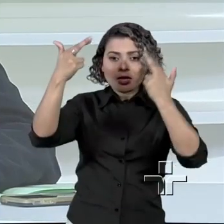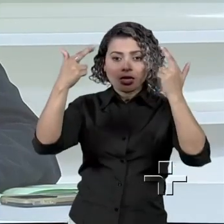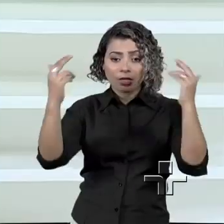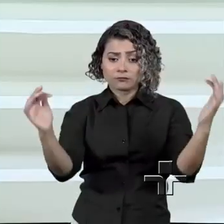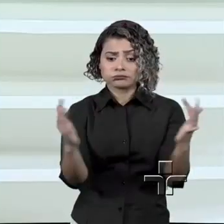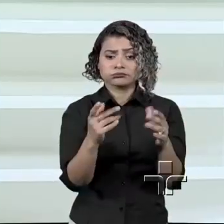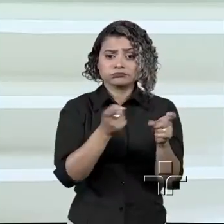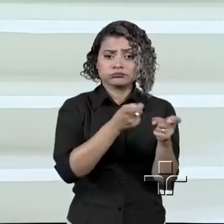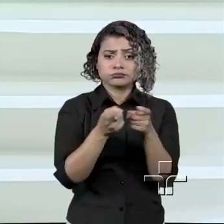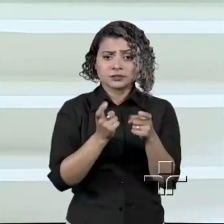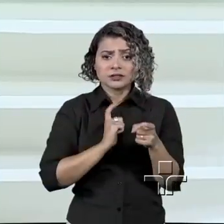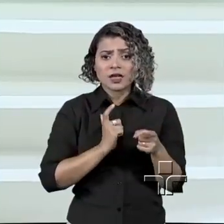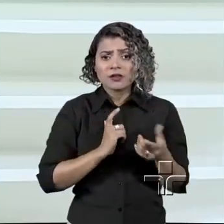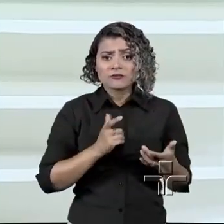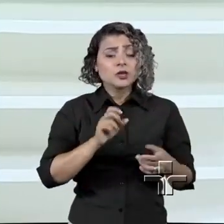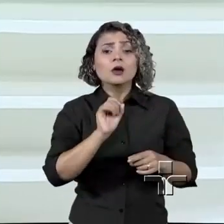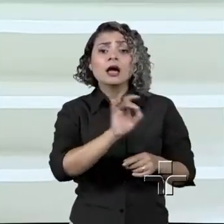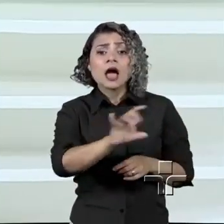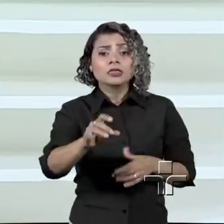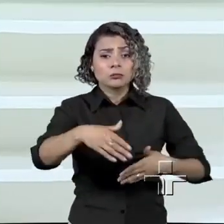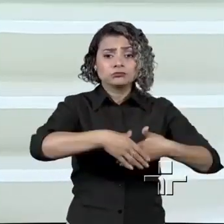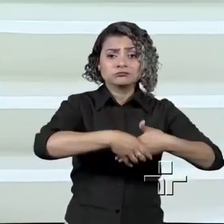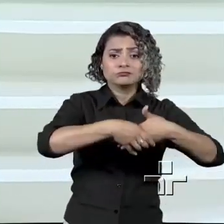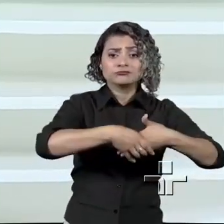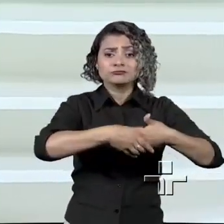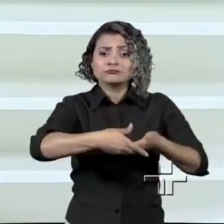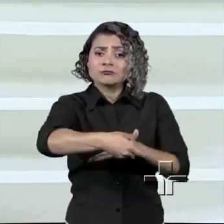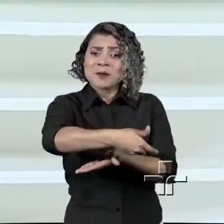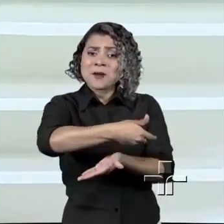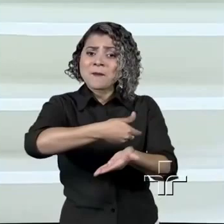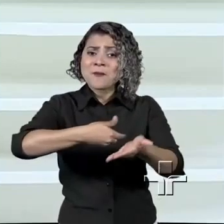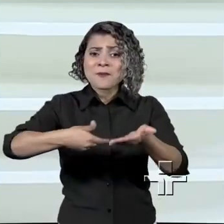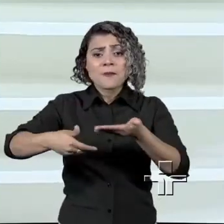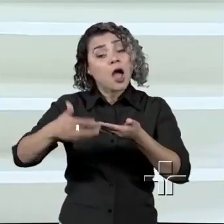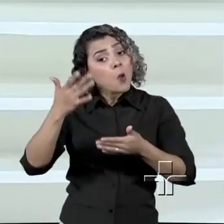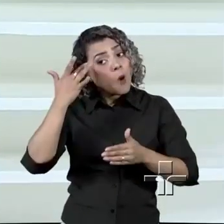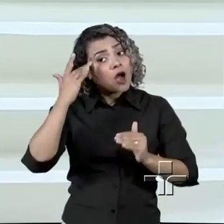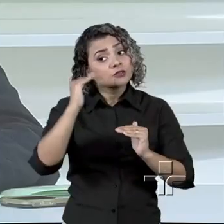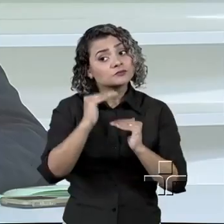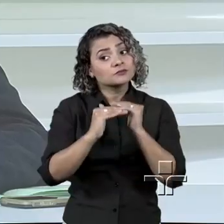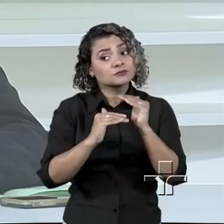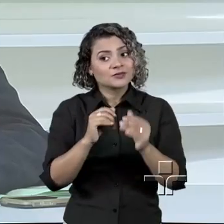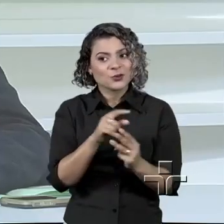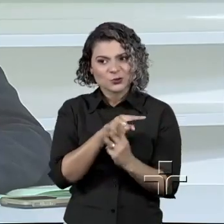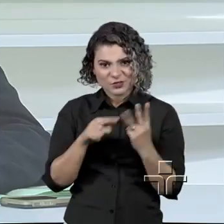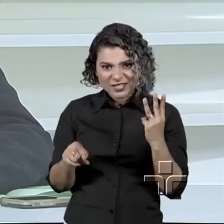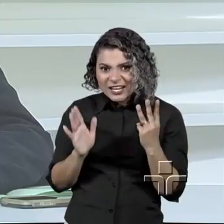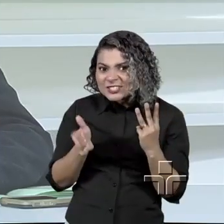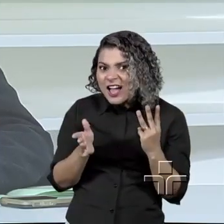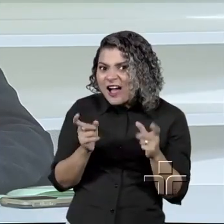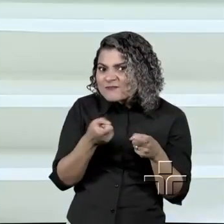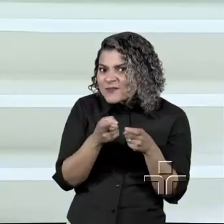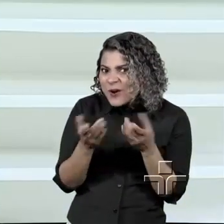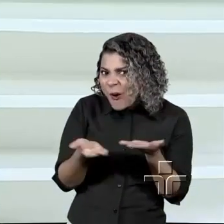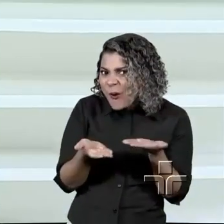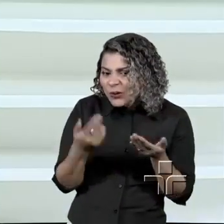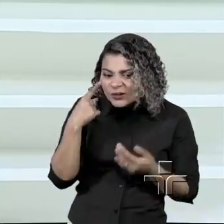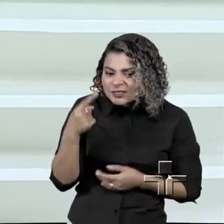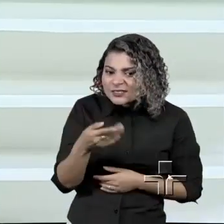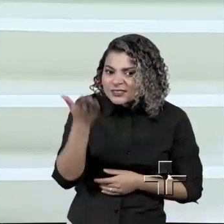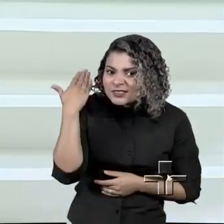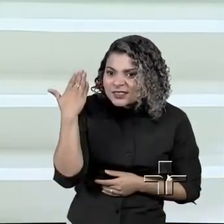assim, puxa, um estendendo a mão para o outro. Eu acho que pouco a pouco. Esses 3 mesmo que eu mencionei? Mais